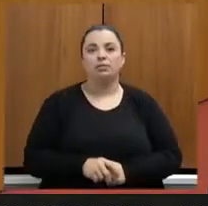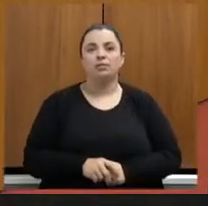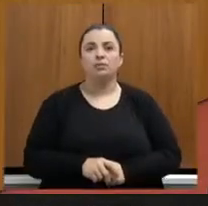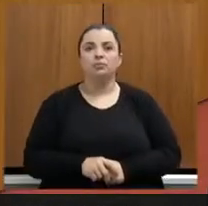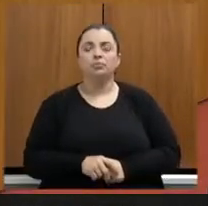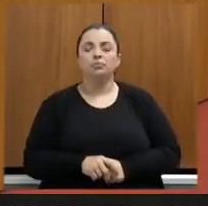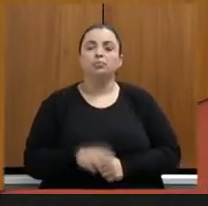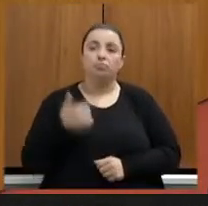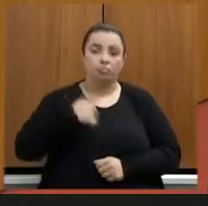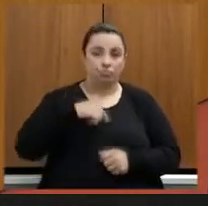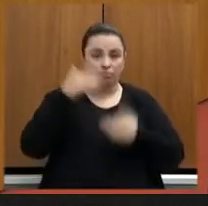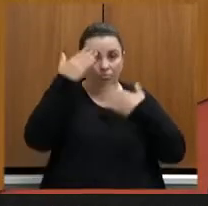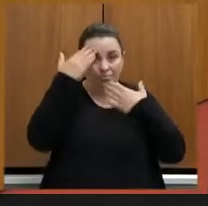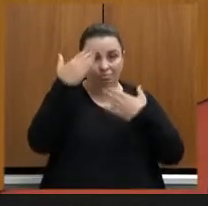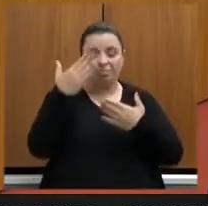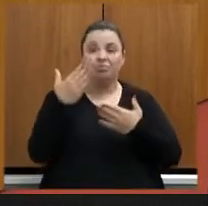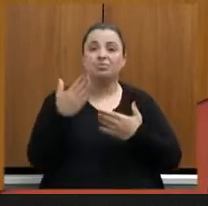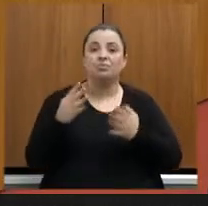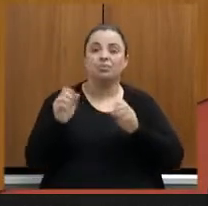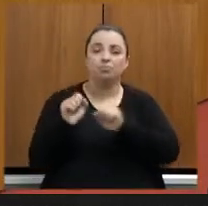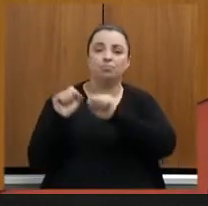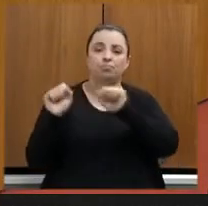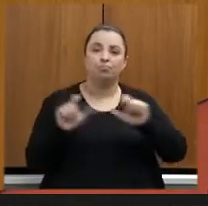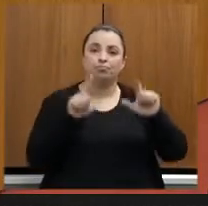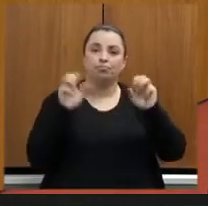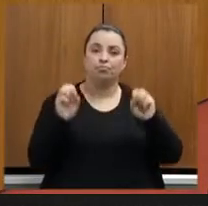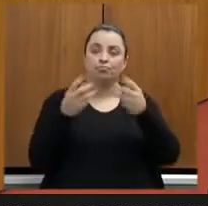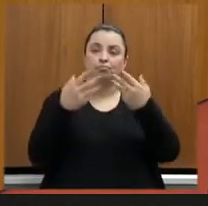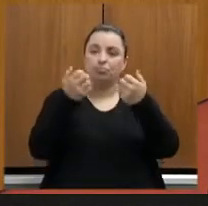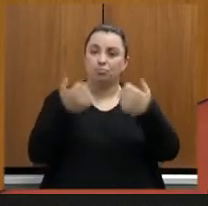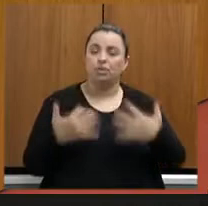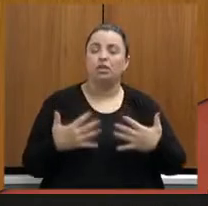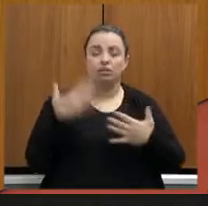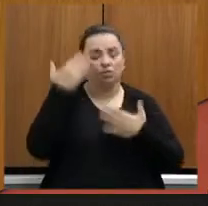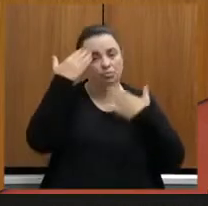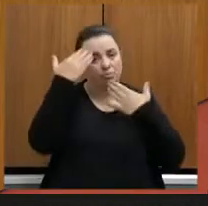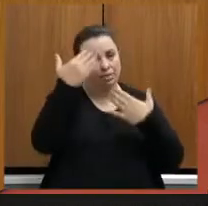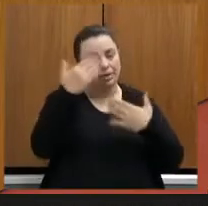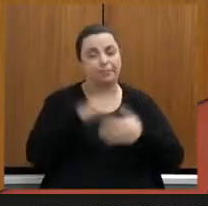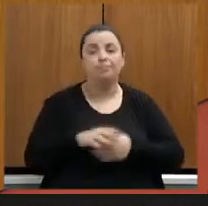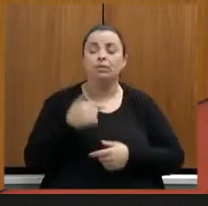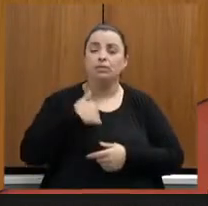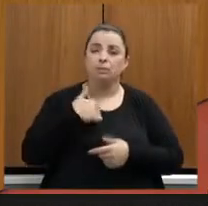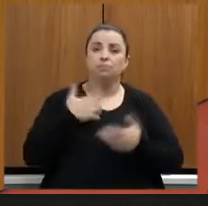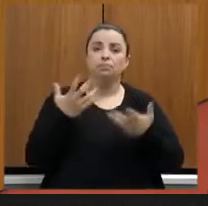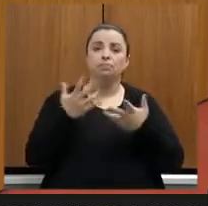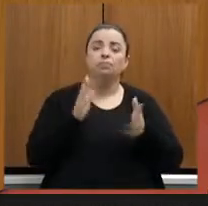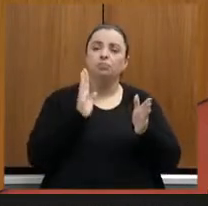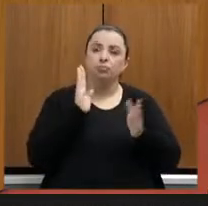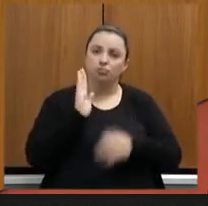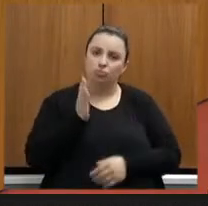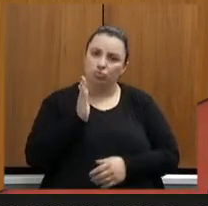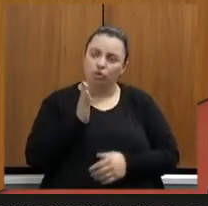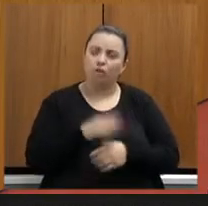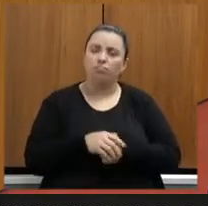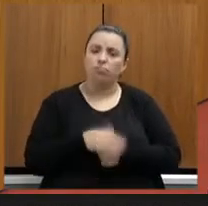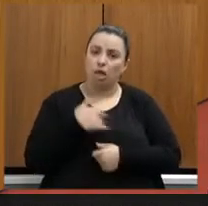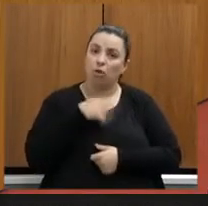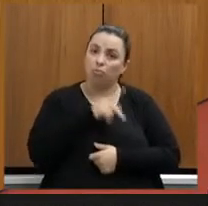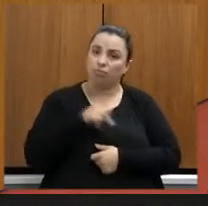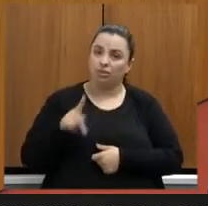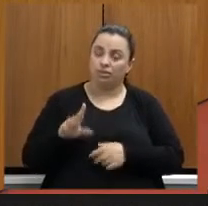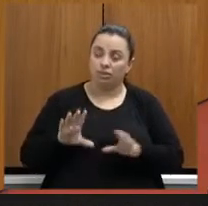nós é que agradecemos apresentação eu gostaria secretário de já como presidente